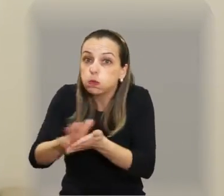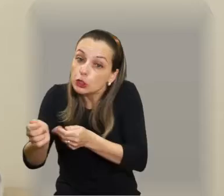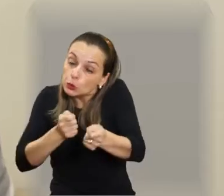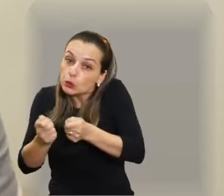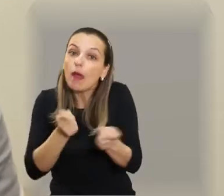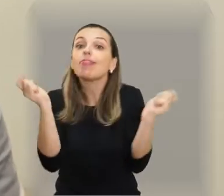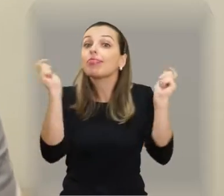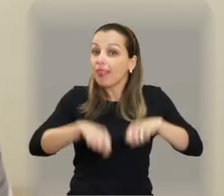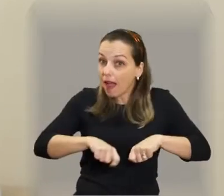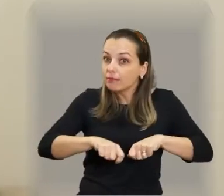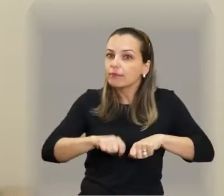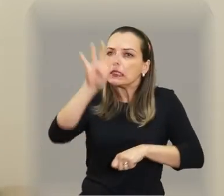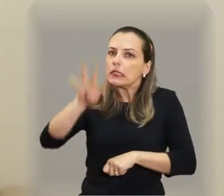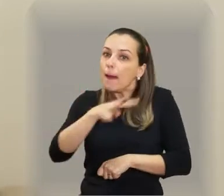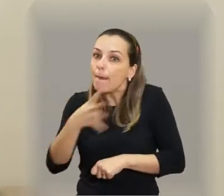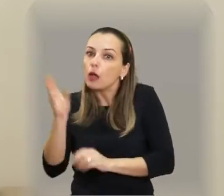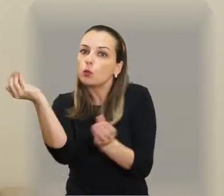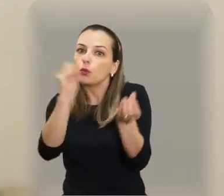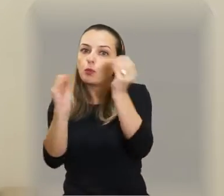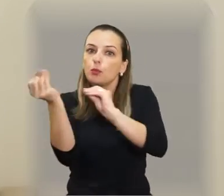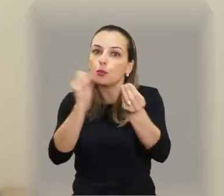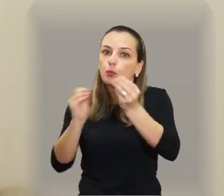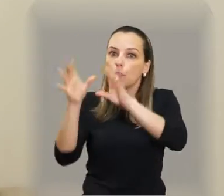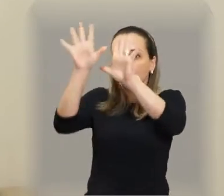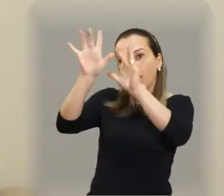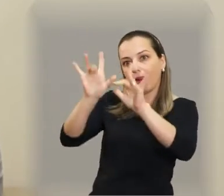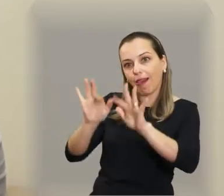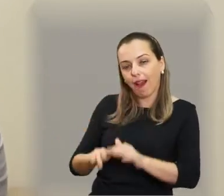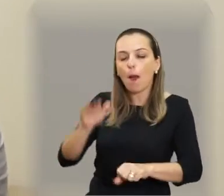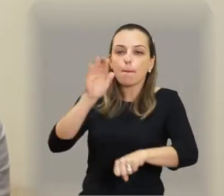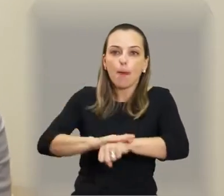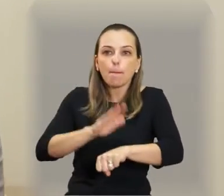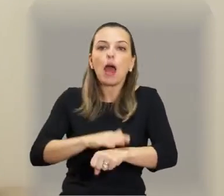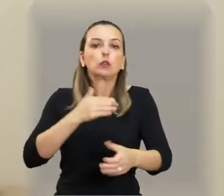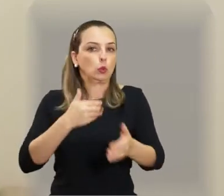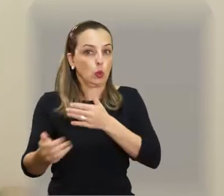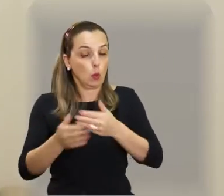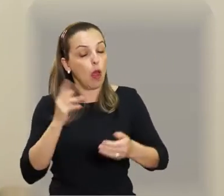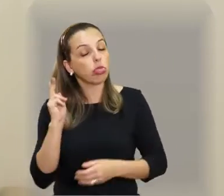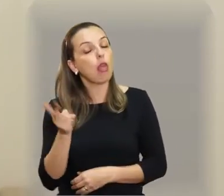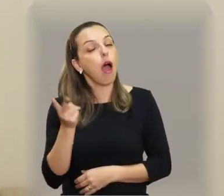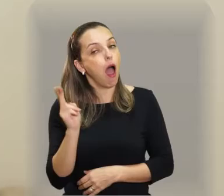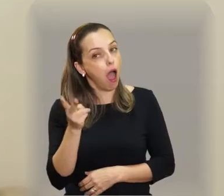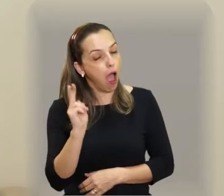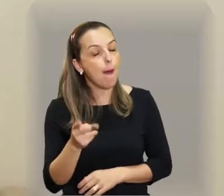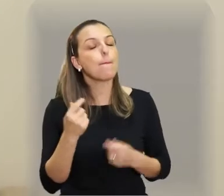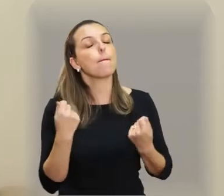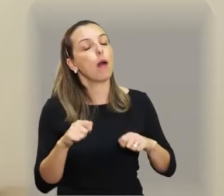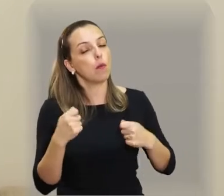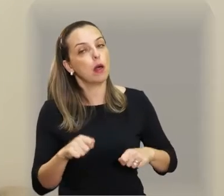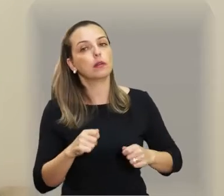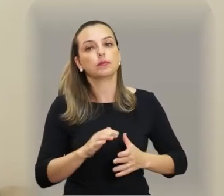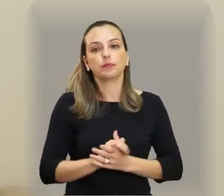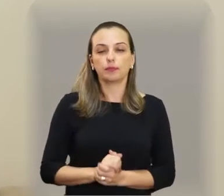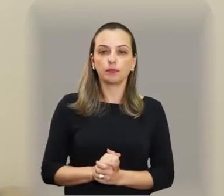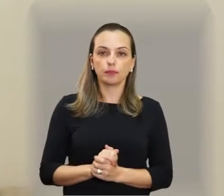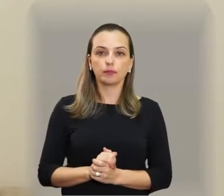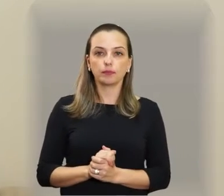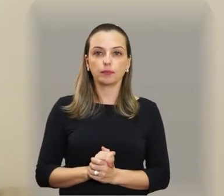nisso outra dica muito importante quarta dica e a gente tem que lembrar aqui para você ter um orçamento